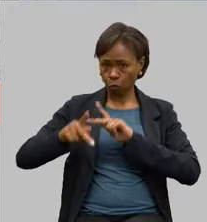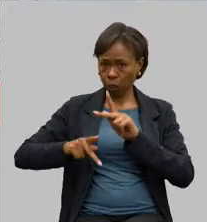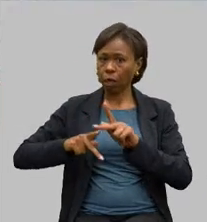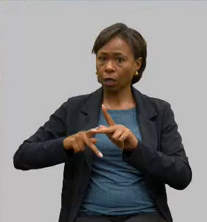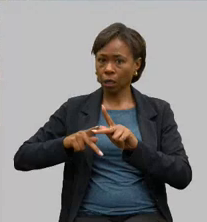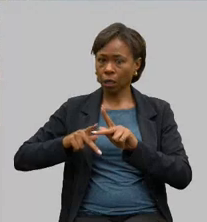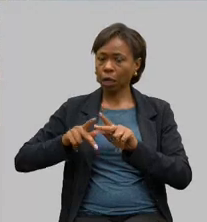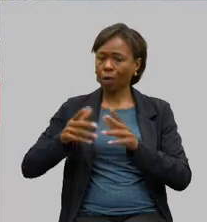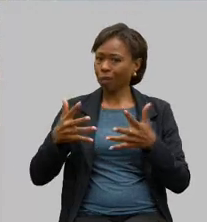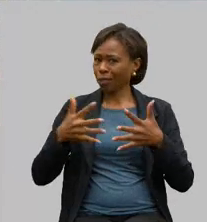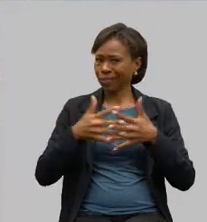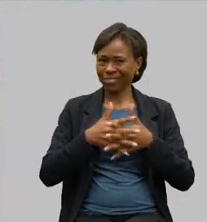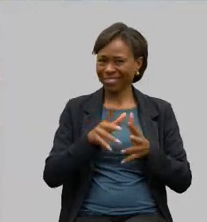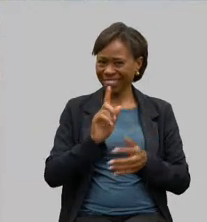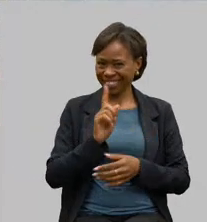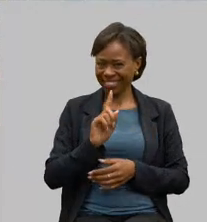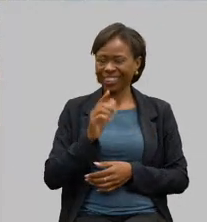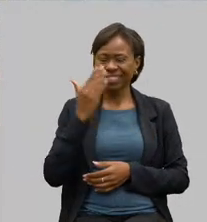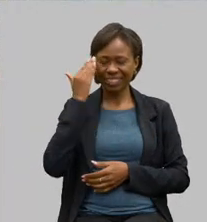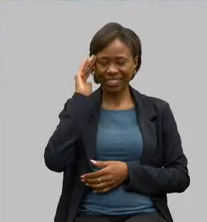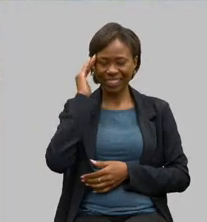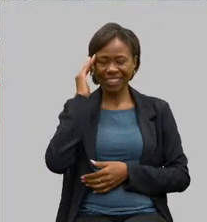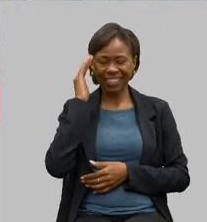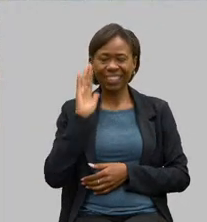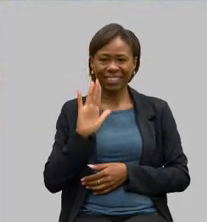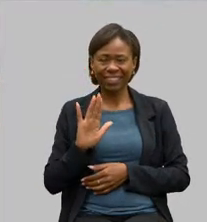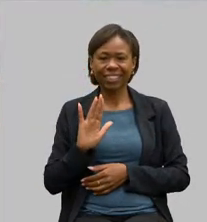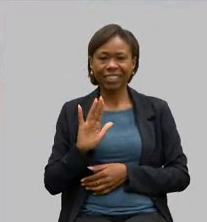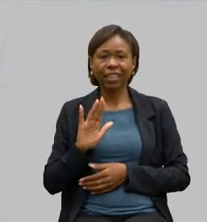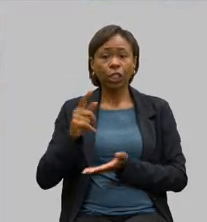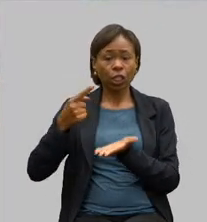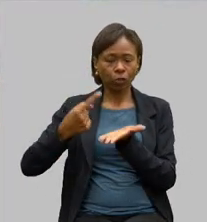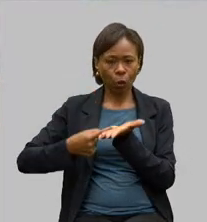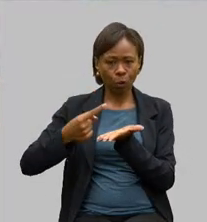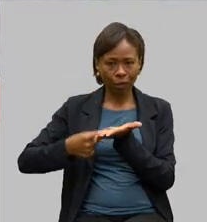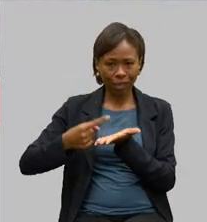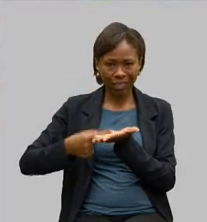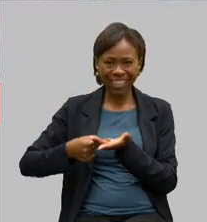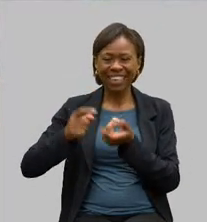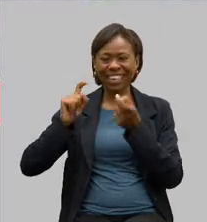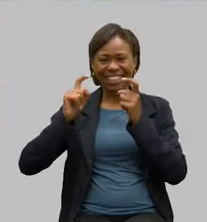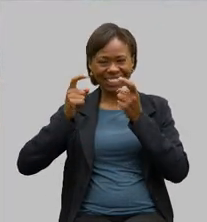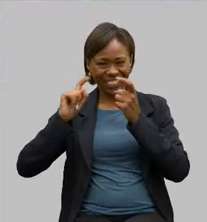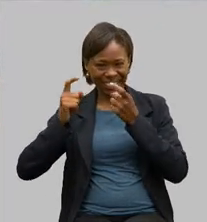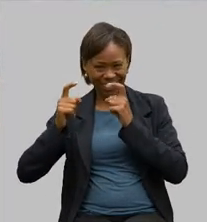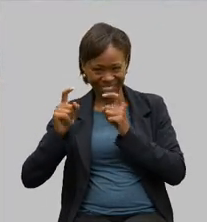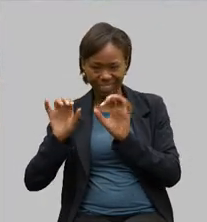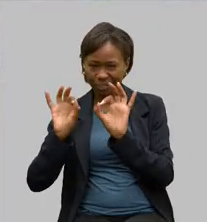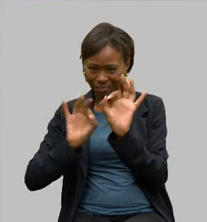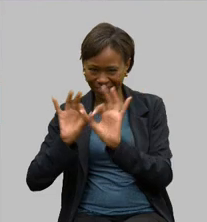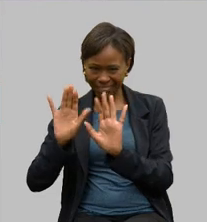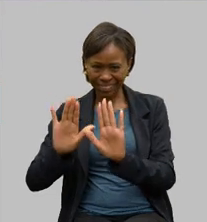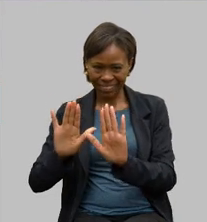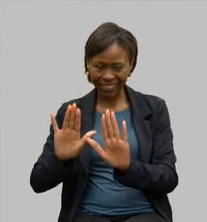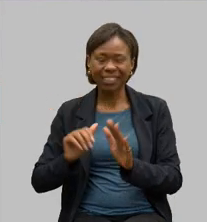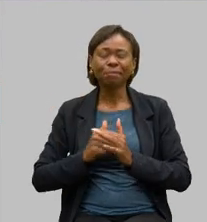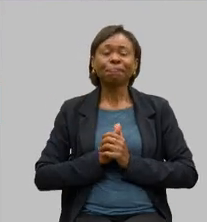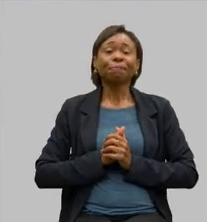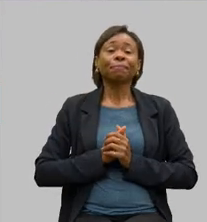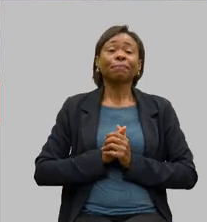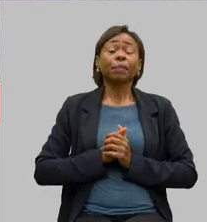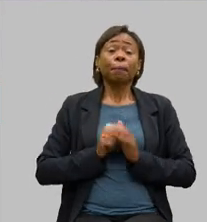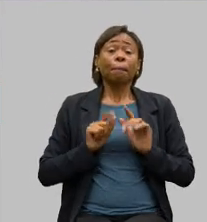função entendido vamos vamos pensar se onde V arrumar a gente mas a gente vai vamos tentar estruturar eh mas